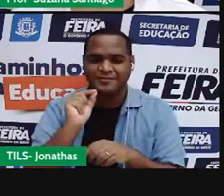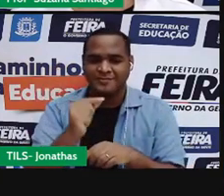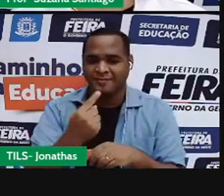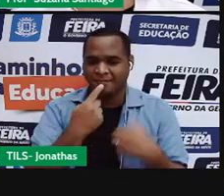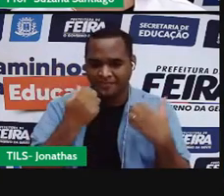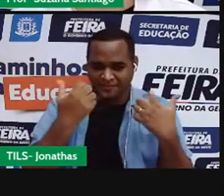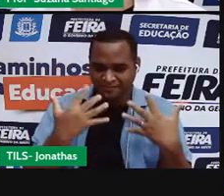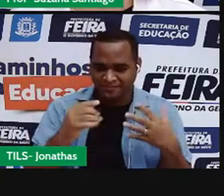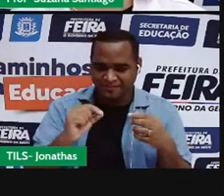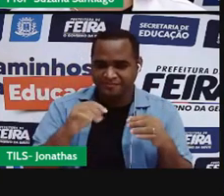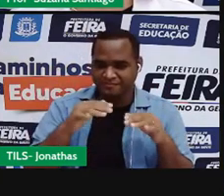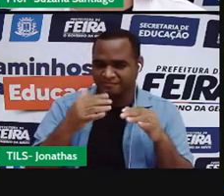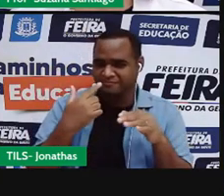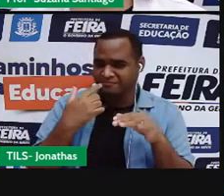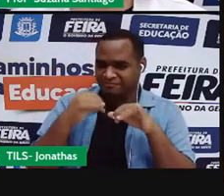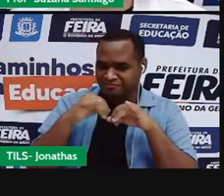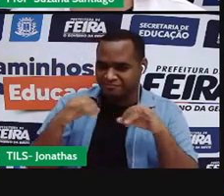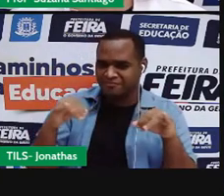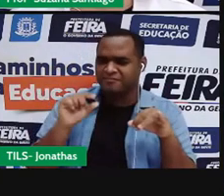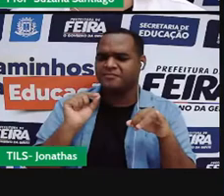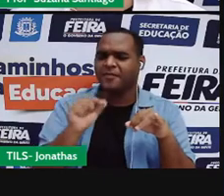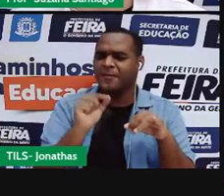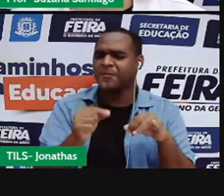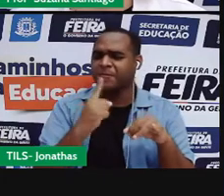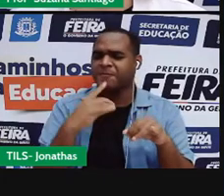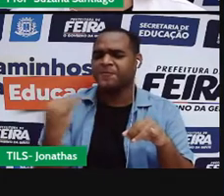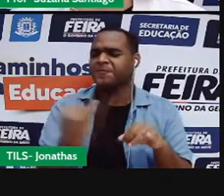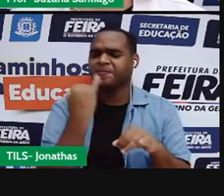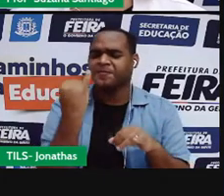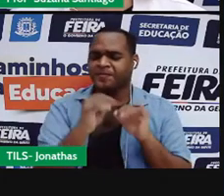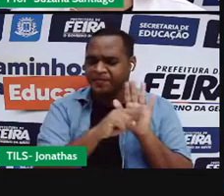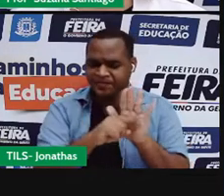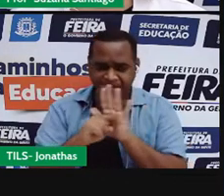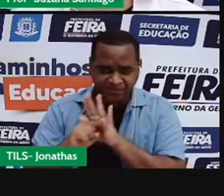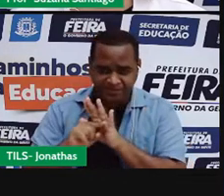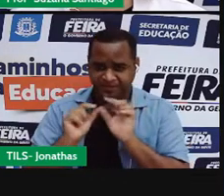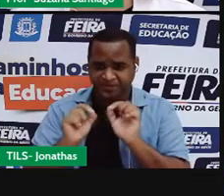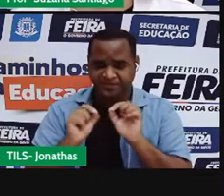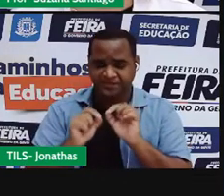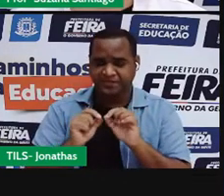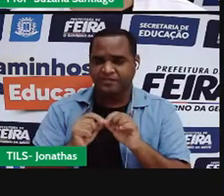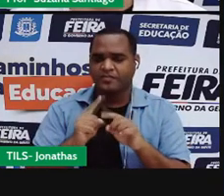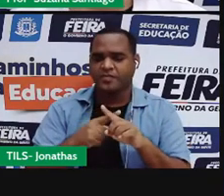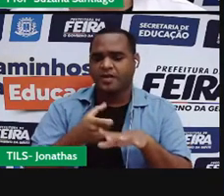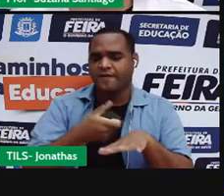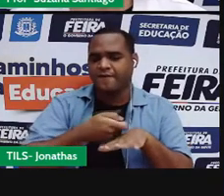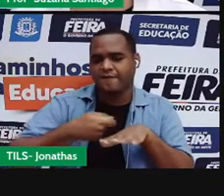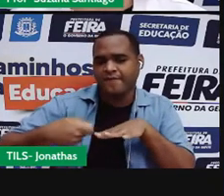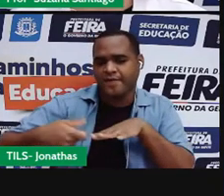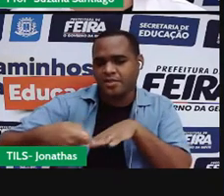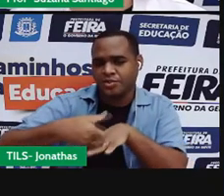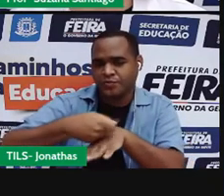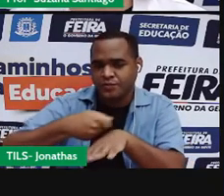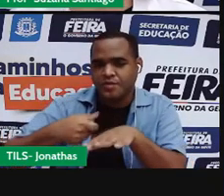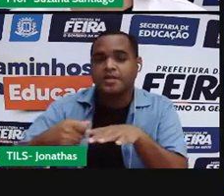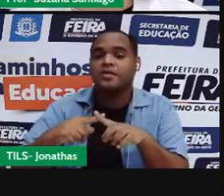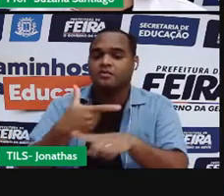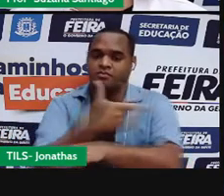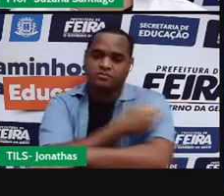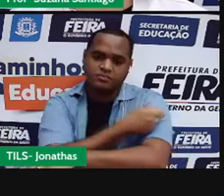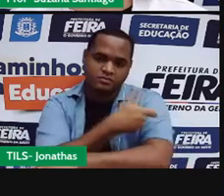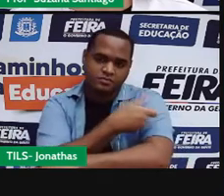já começou a falar que é super importante, de fato é. Nós vamos falar hoje sobre a fake news e vacina.